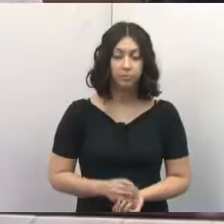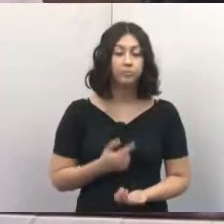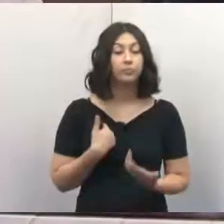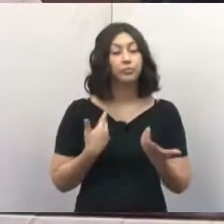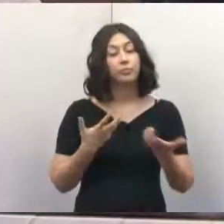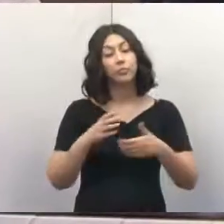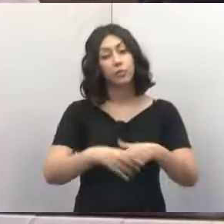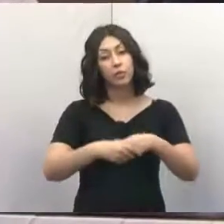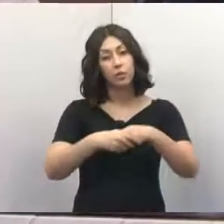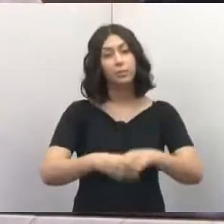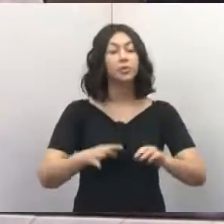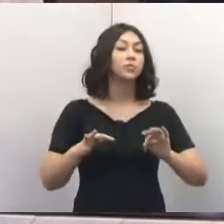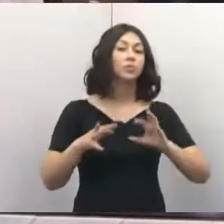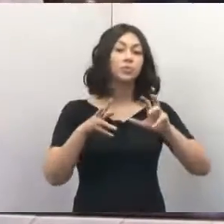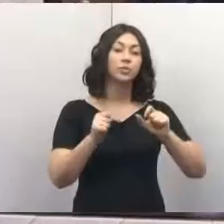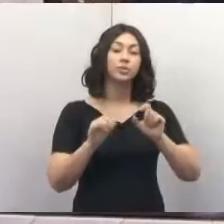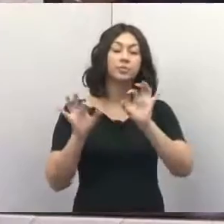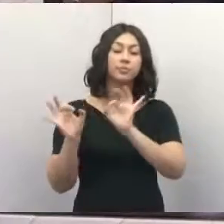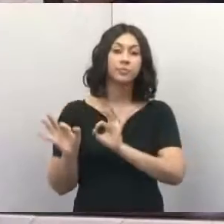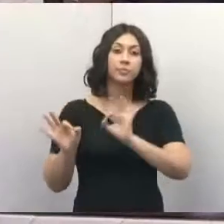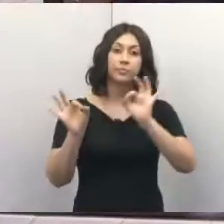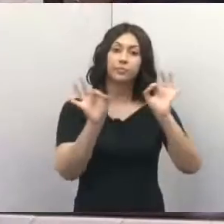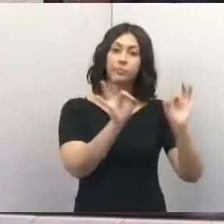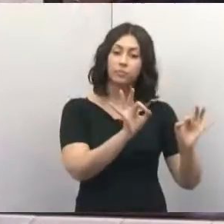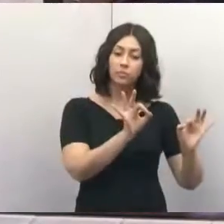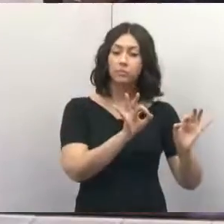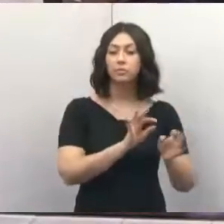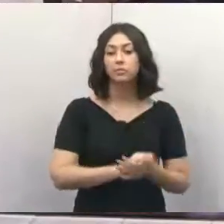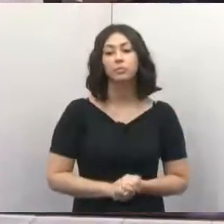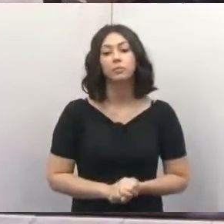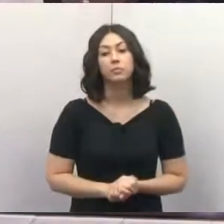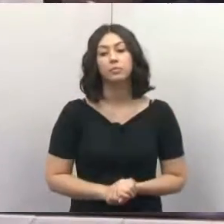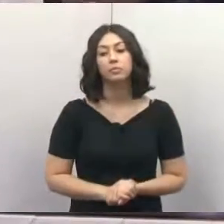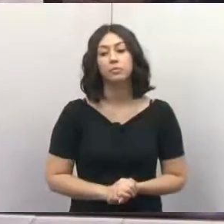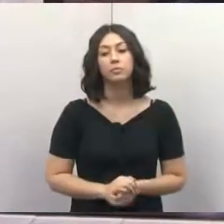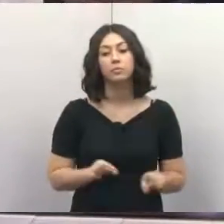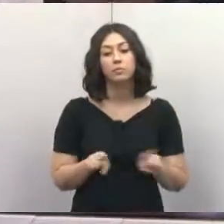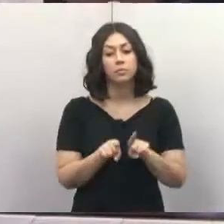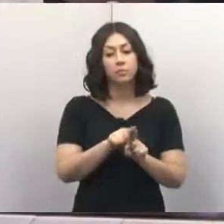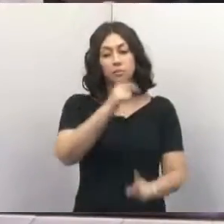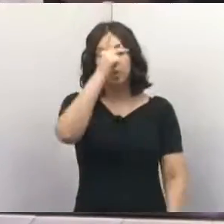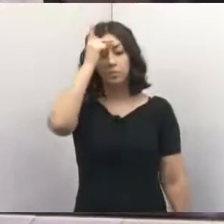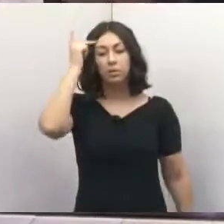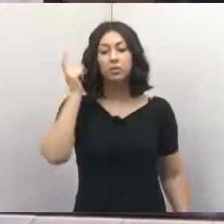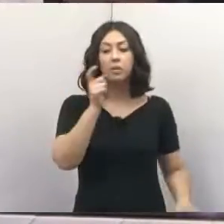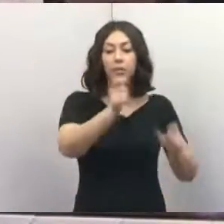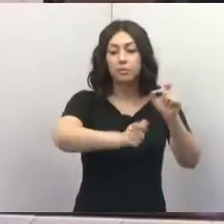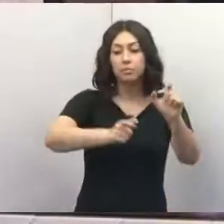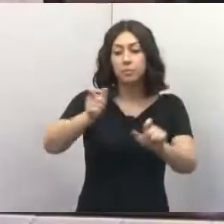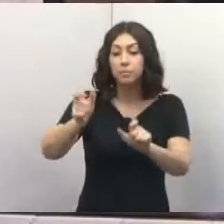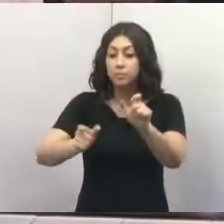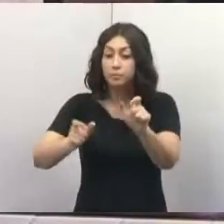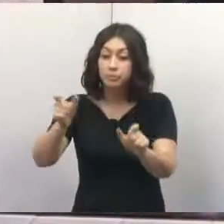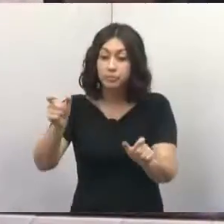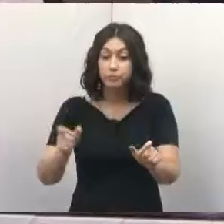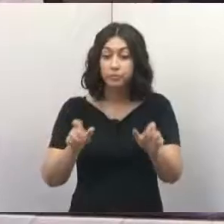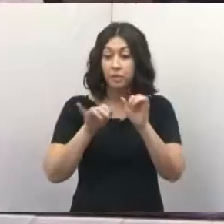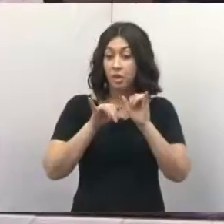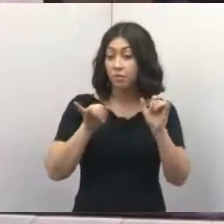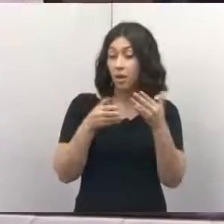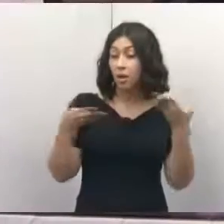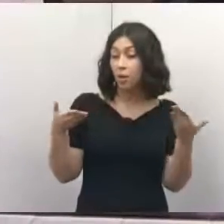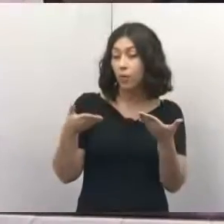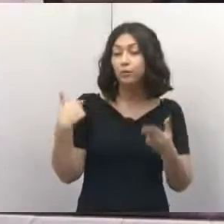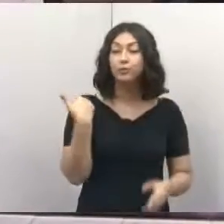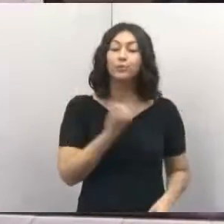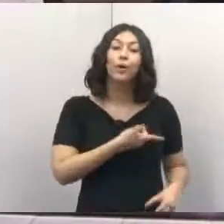Quero cumprimentar todos que nos acompanham e os que estão aqui também presentes. Dizer que hoje nós